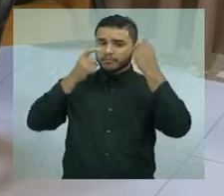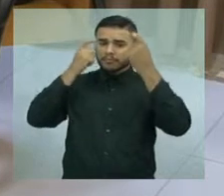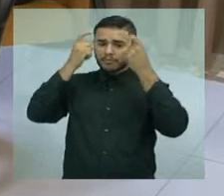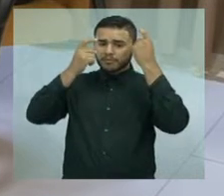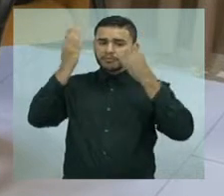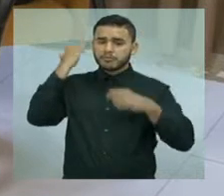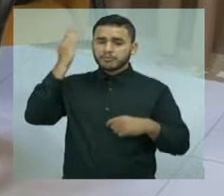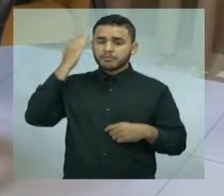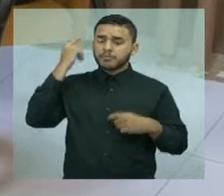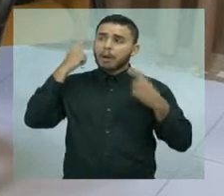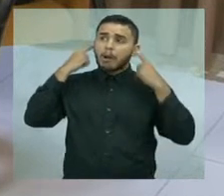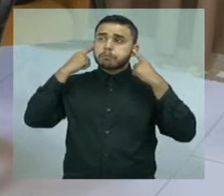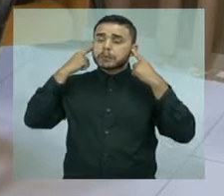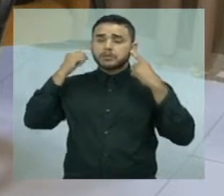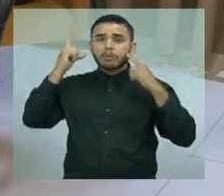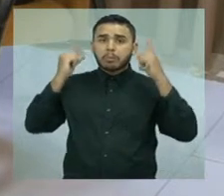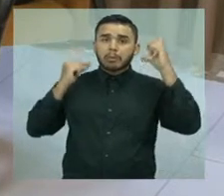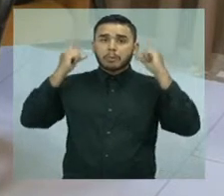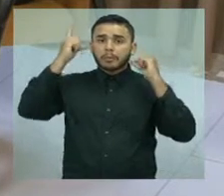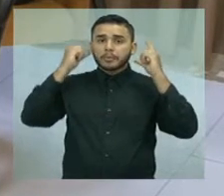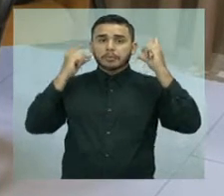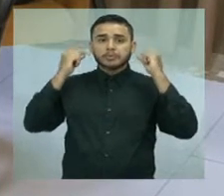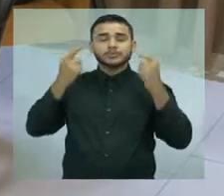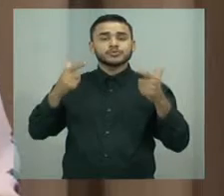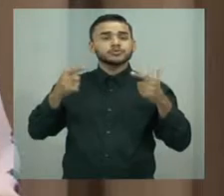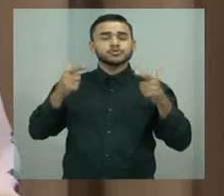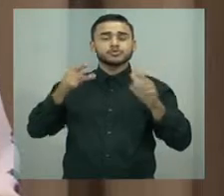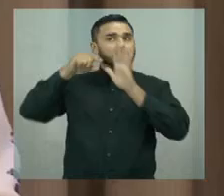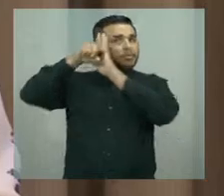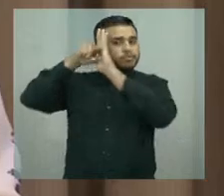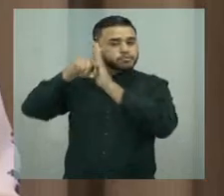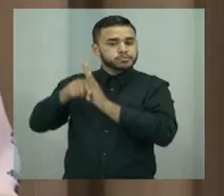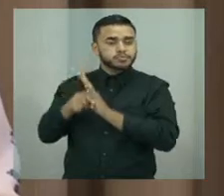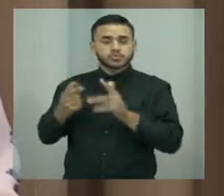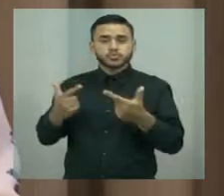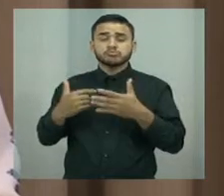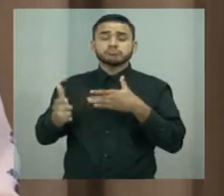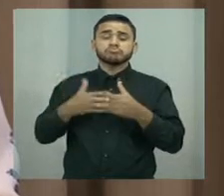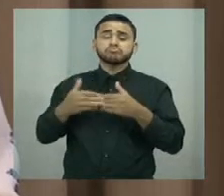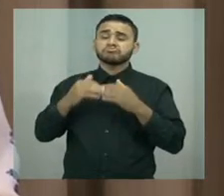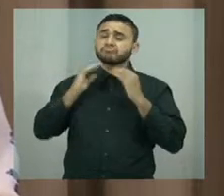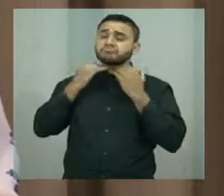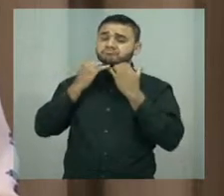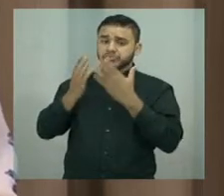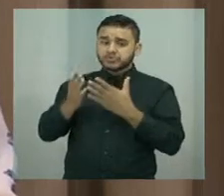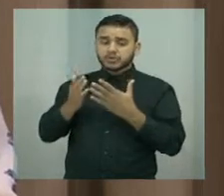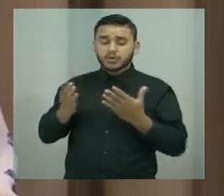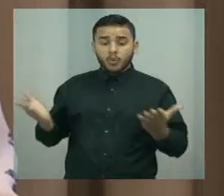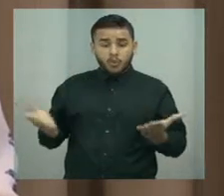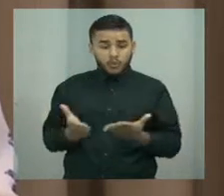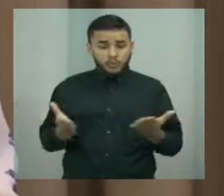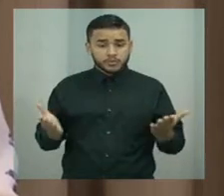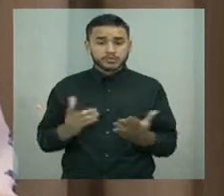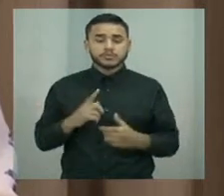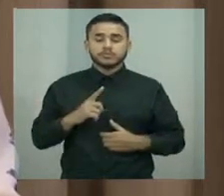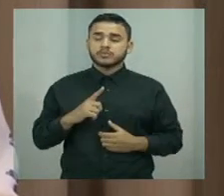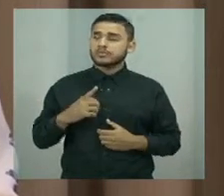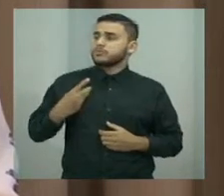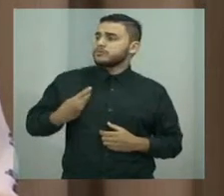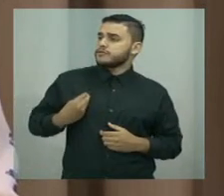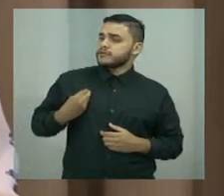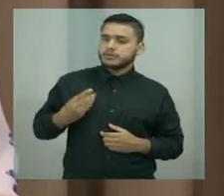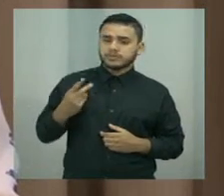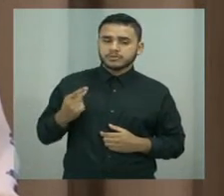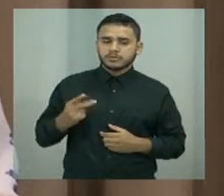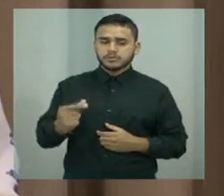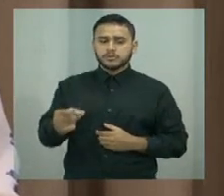com a audição, assim, você desleixava mais. E hoje em dia, com a longevidade,